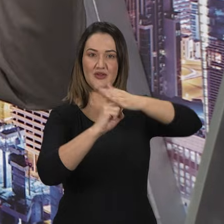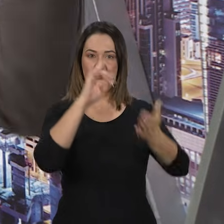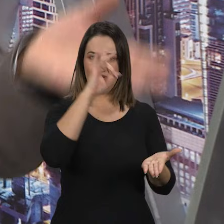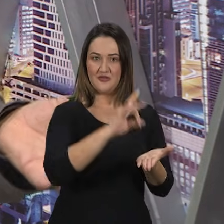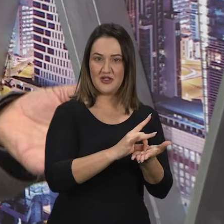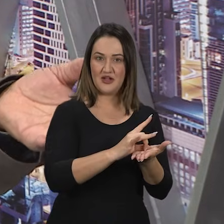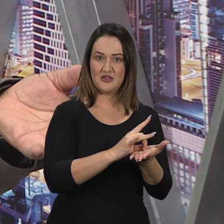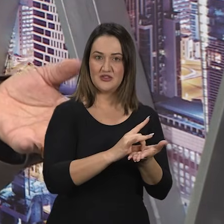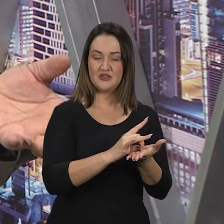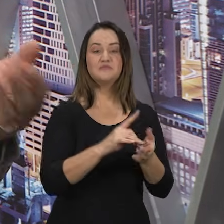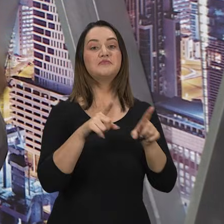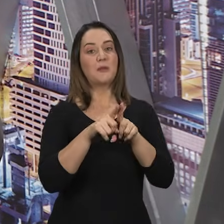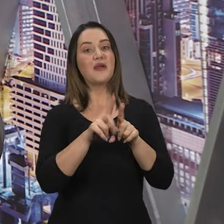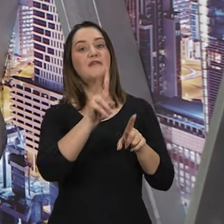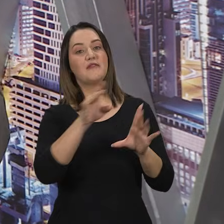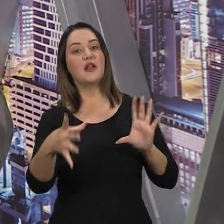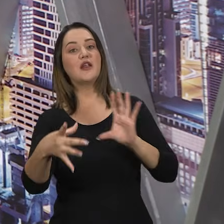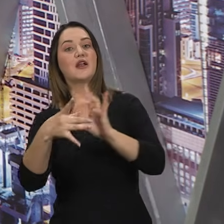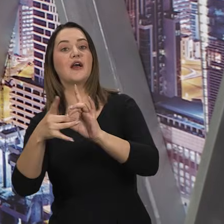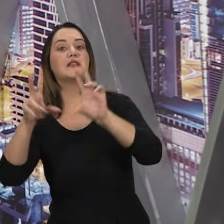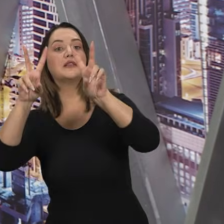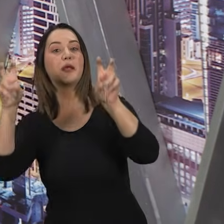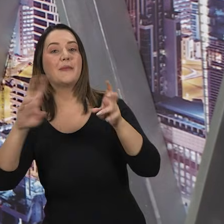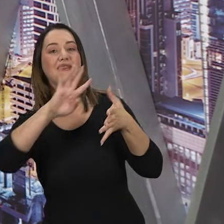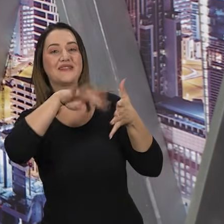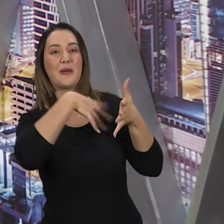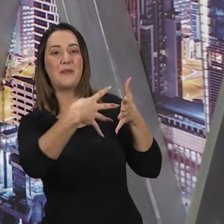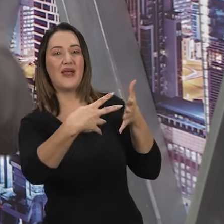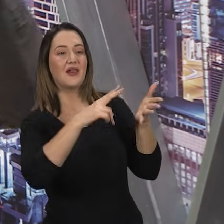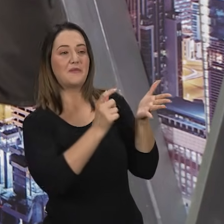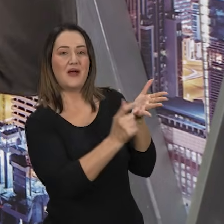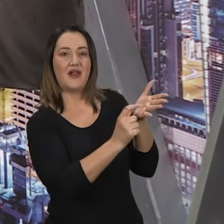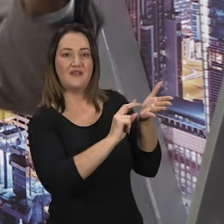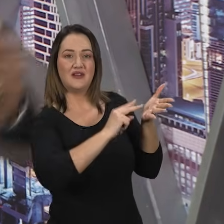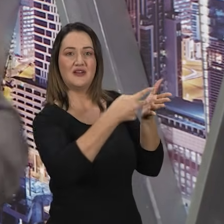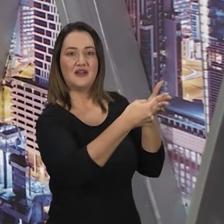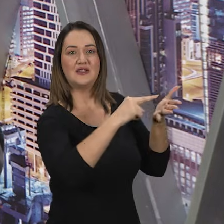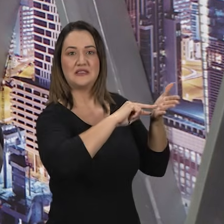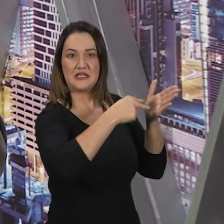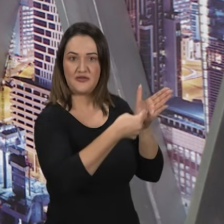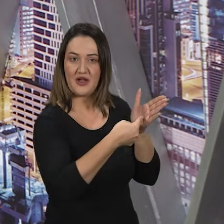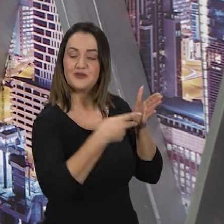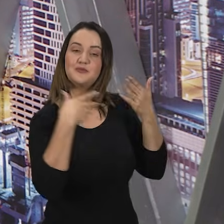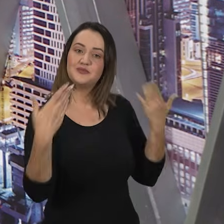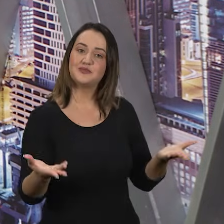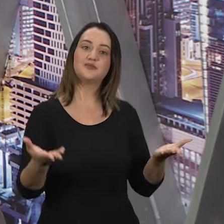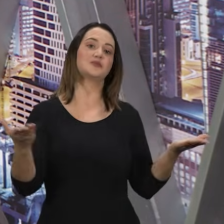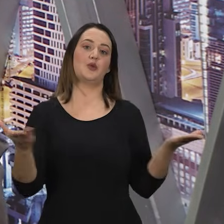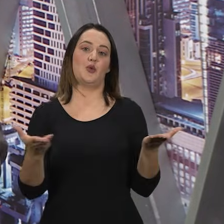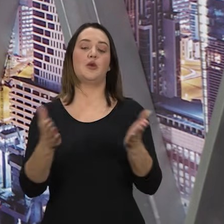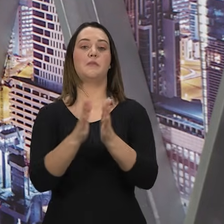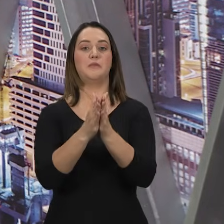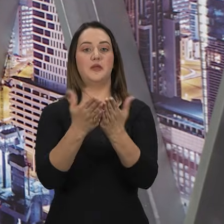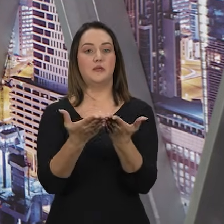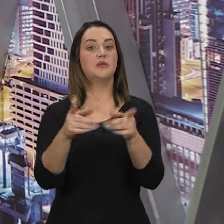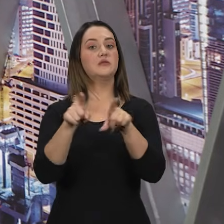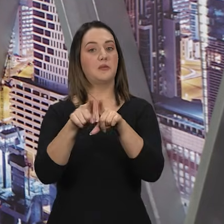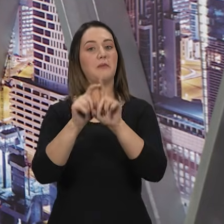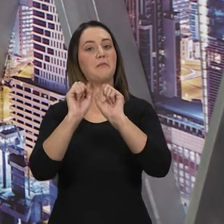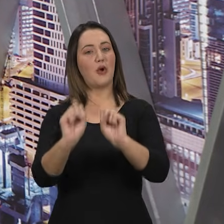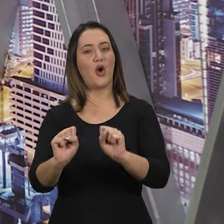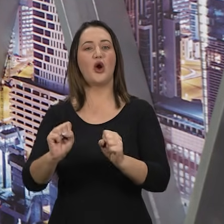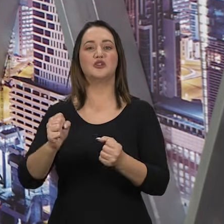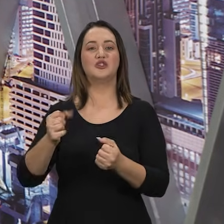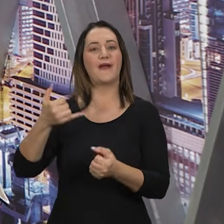era a tabelinha de conversão profética, os símbolos das profecias, e assim sucessivamente. Por isso, pegue a sua Bíblia, pegue